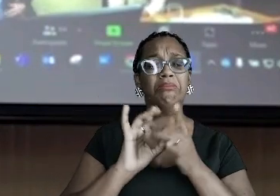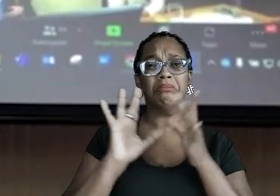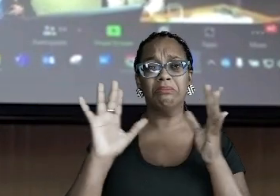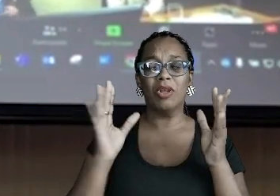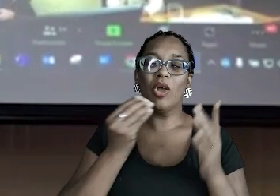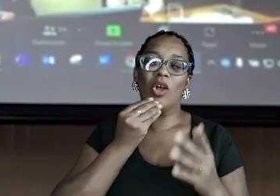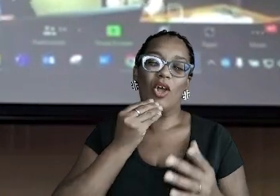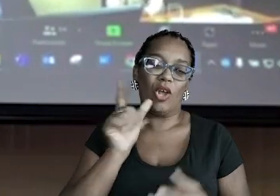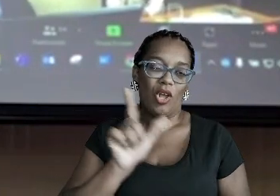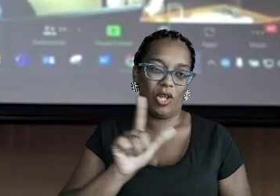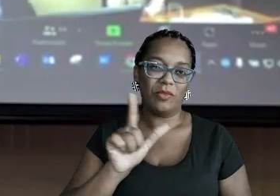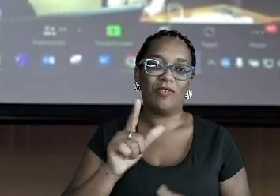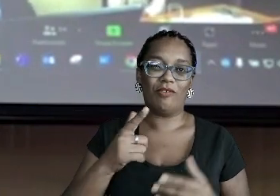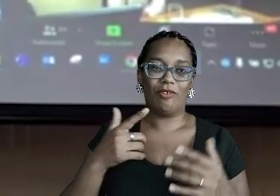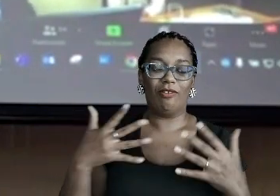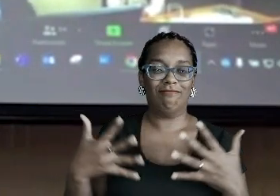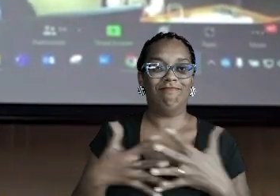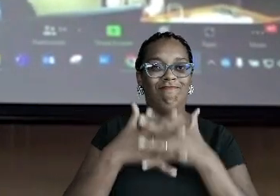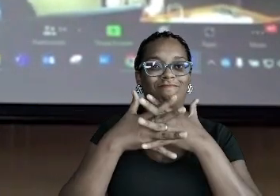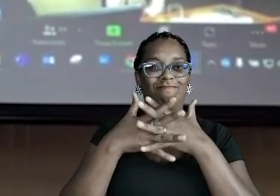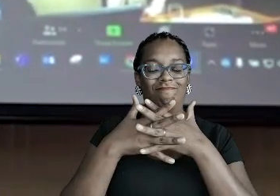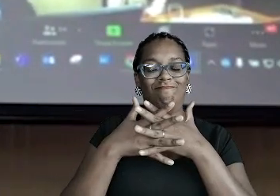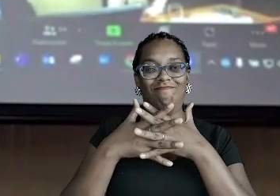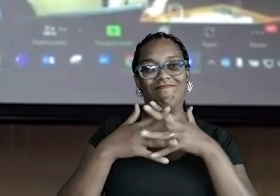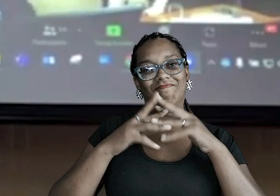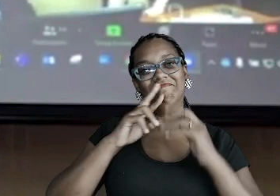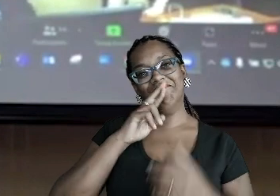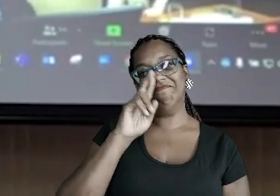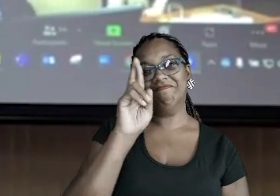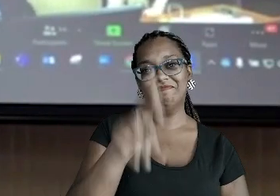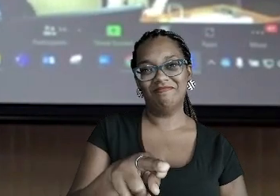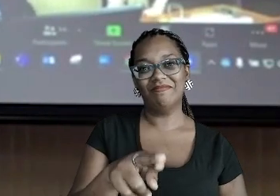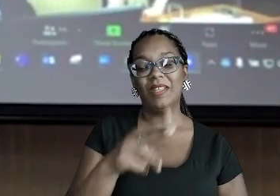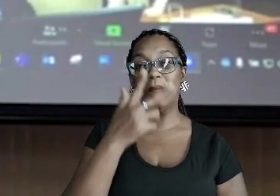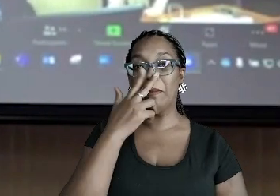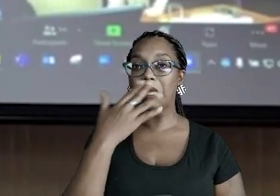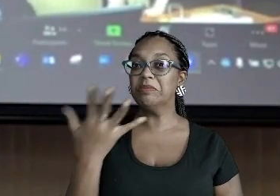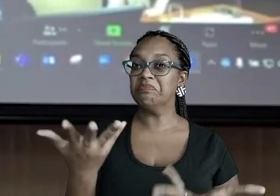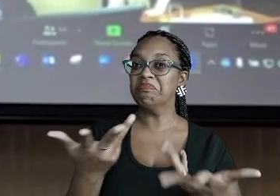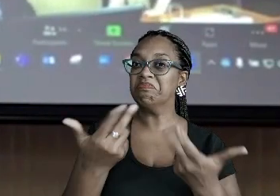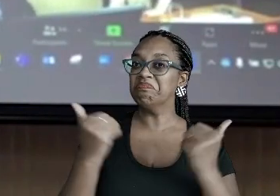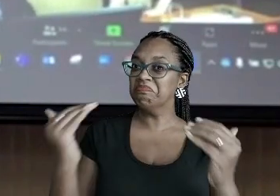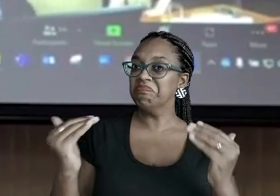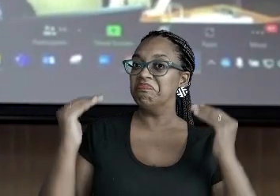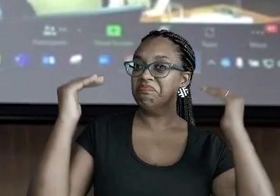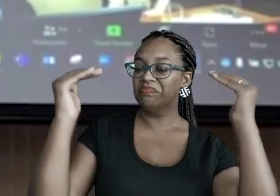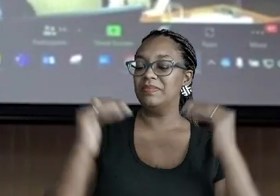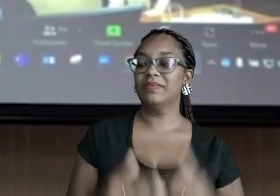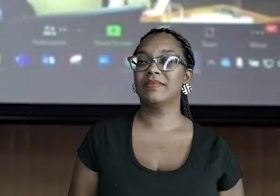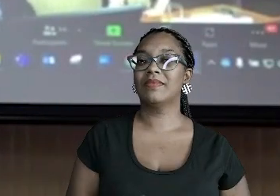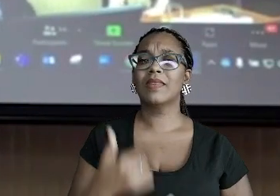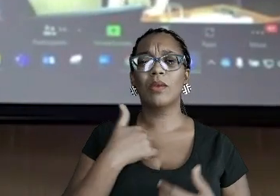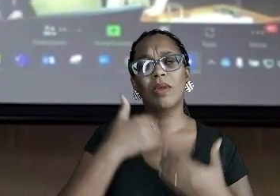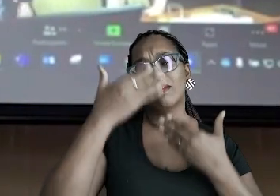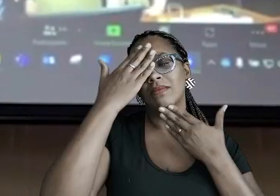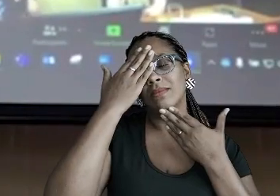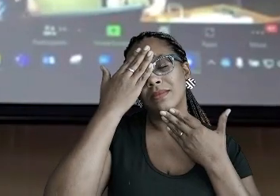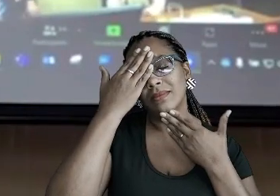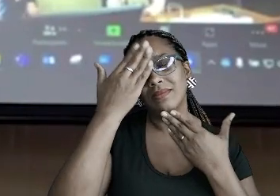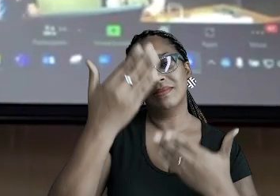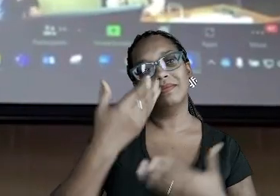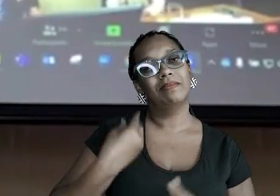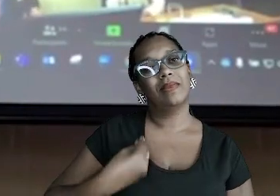liberdade obviamente um pouco complicada de reputar como bastante bem sucedido eu agradeço